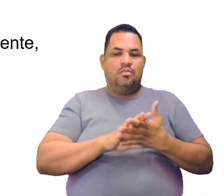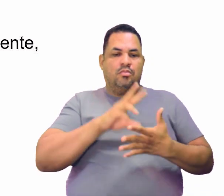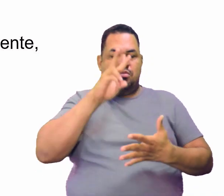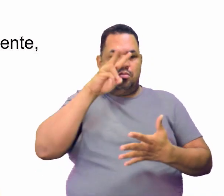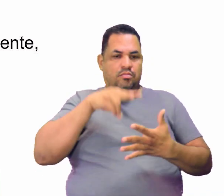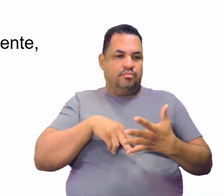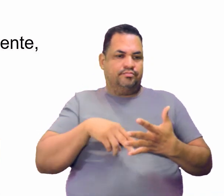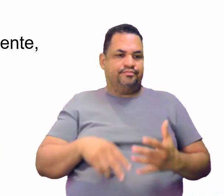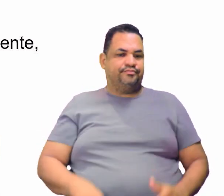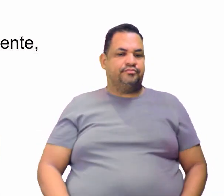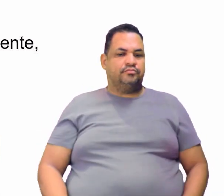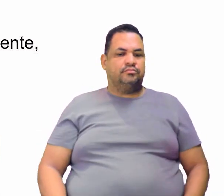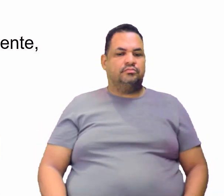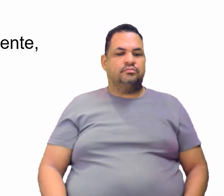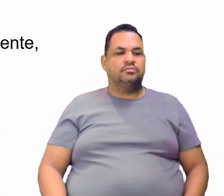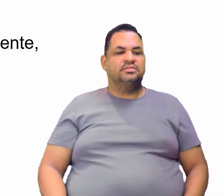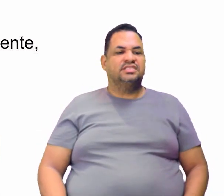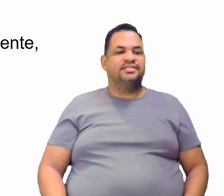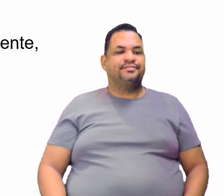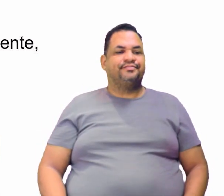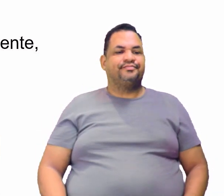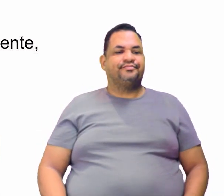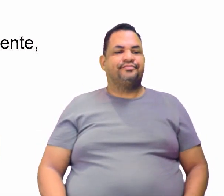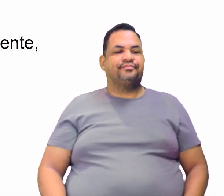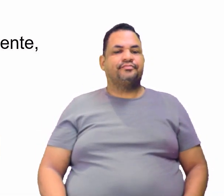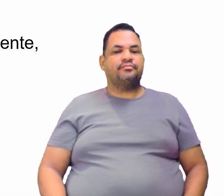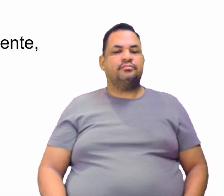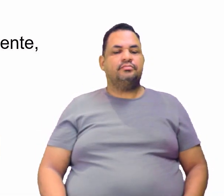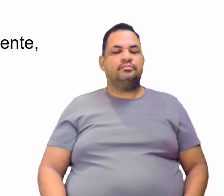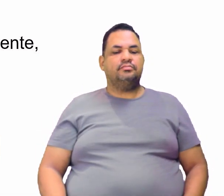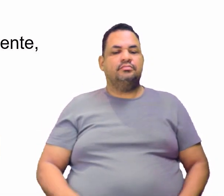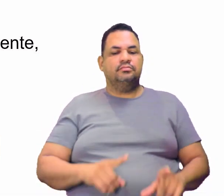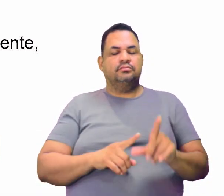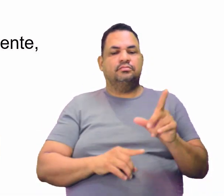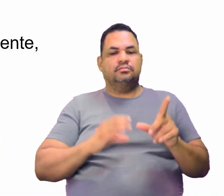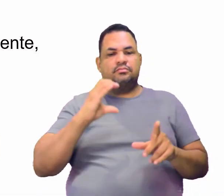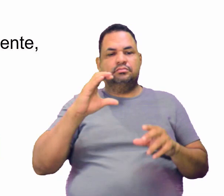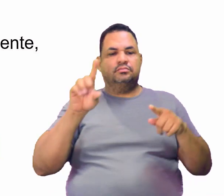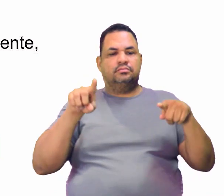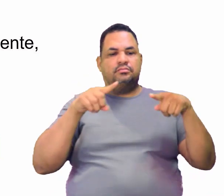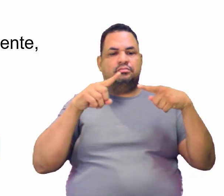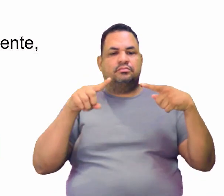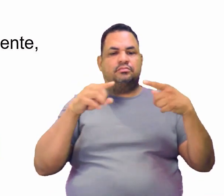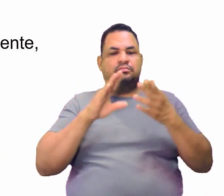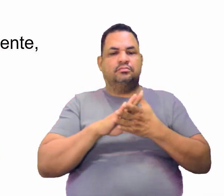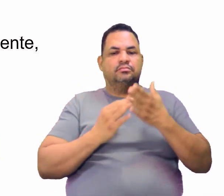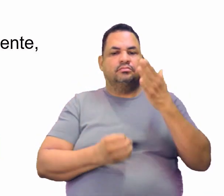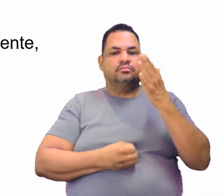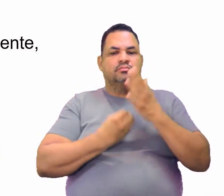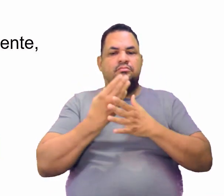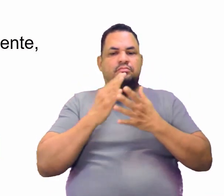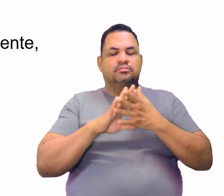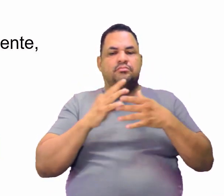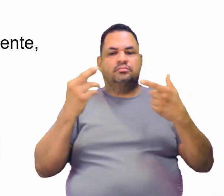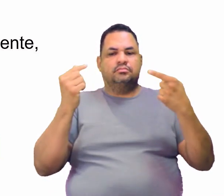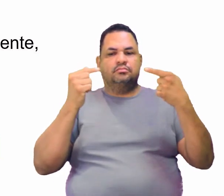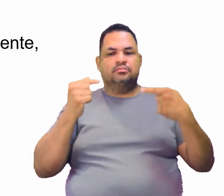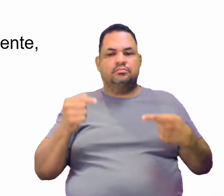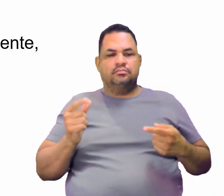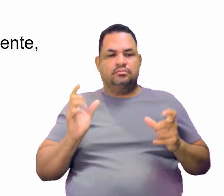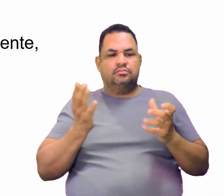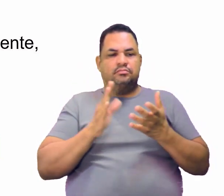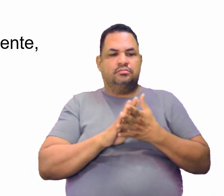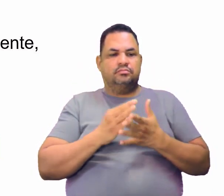D. Nós temos o quê? Letra C, né? Sua musicalidade advém apenas da regularidade de rimas